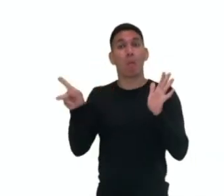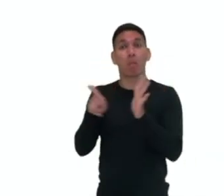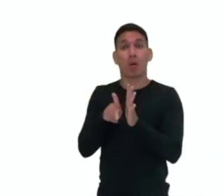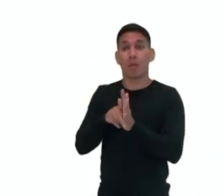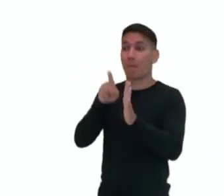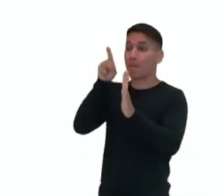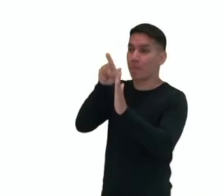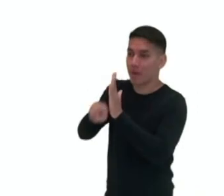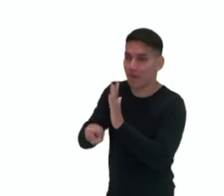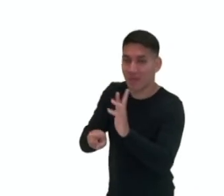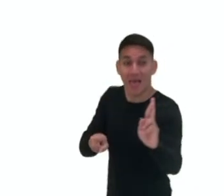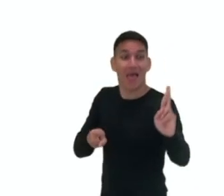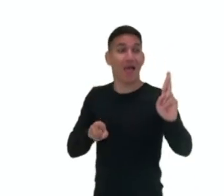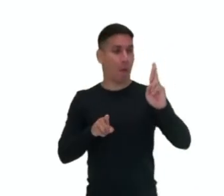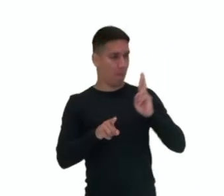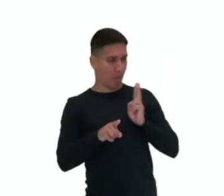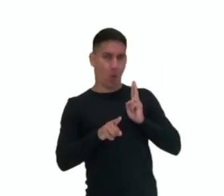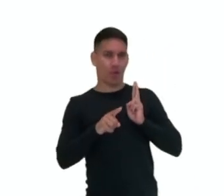outras perguntas. Essa que é a ideia.